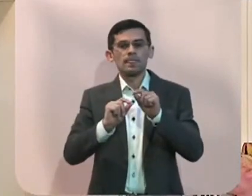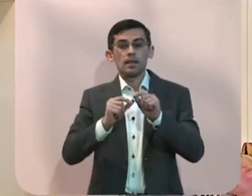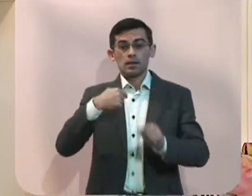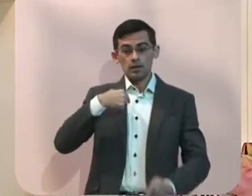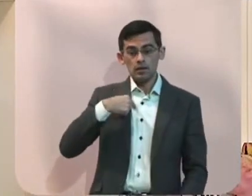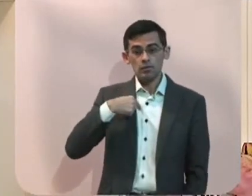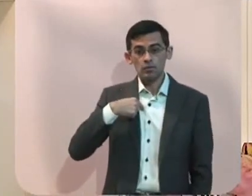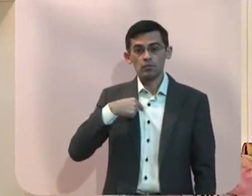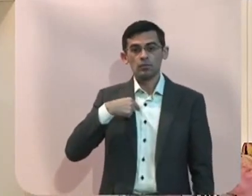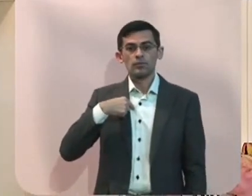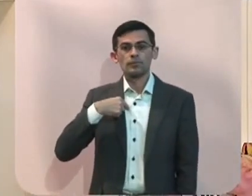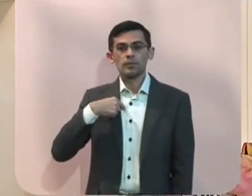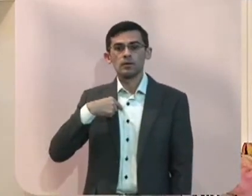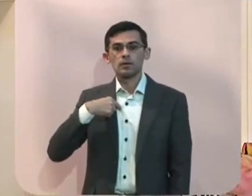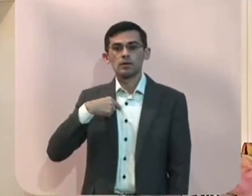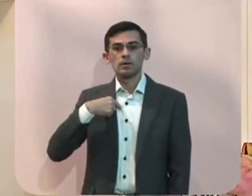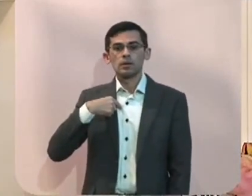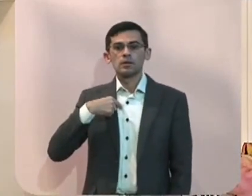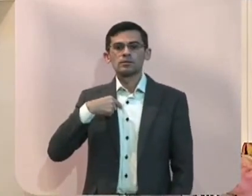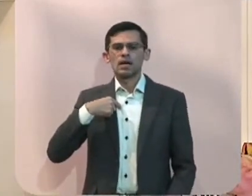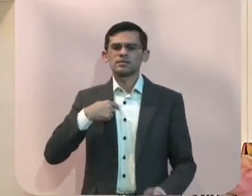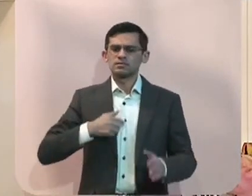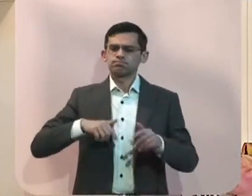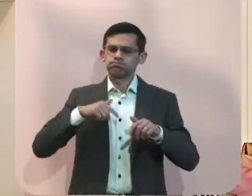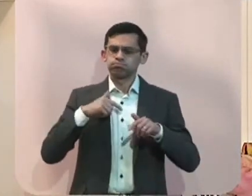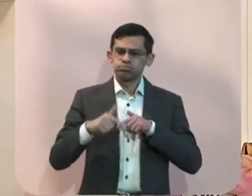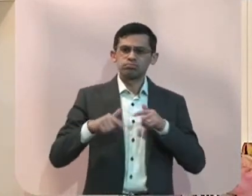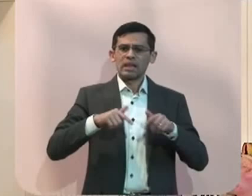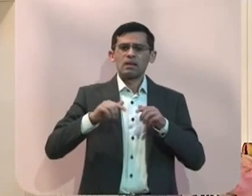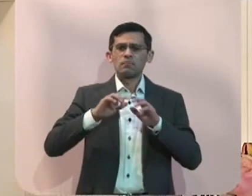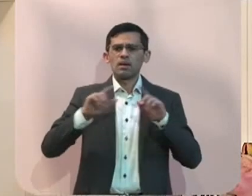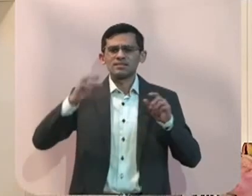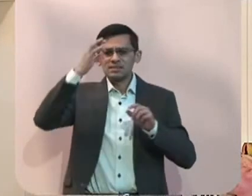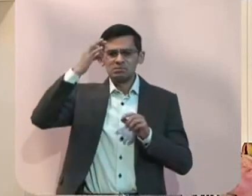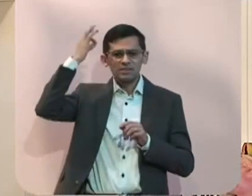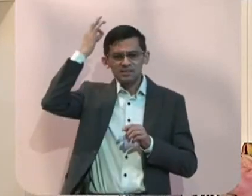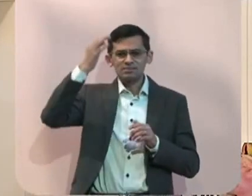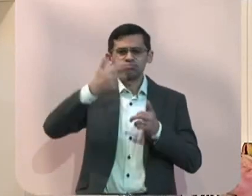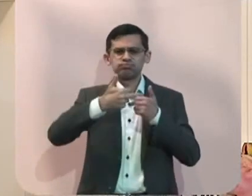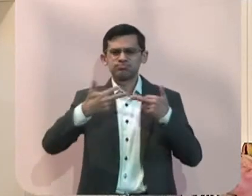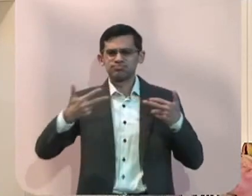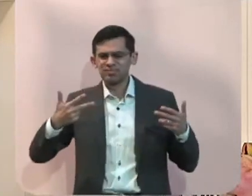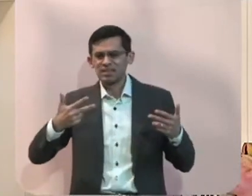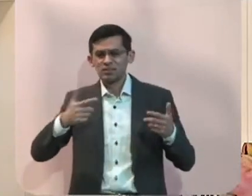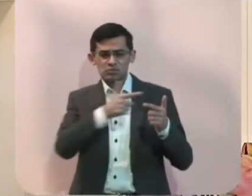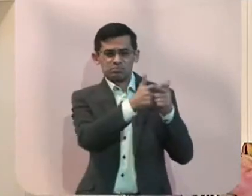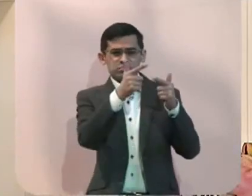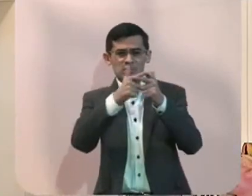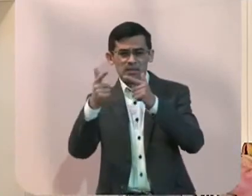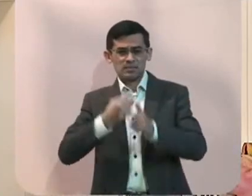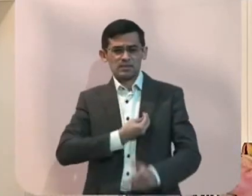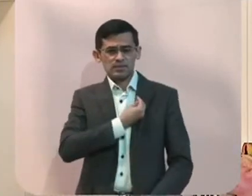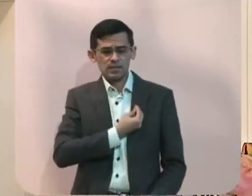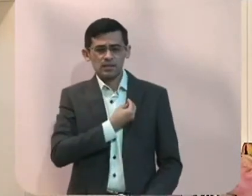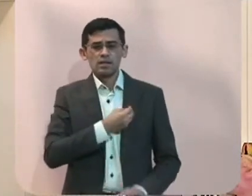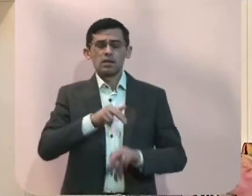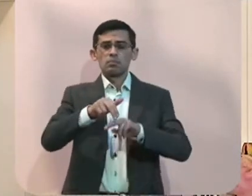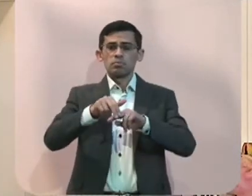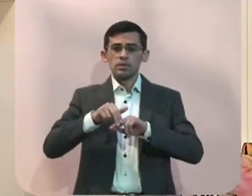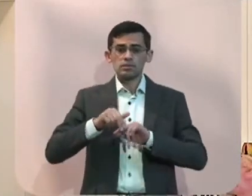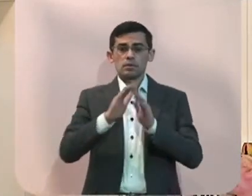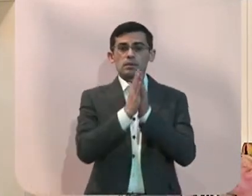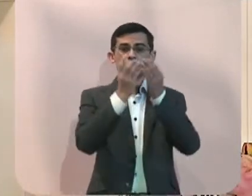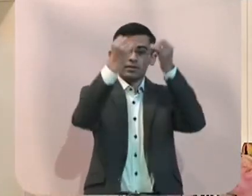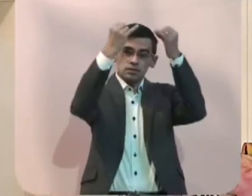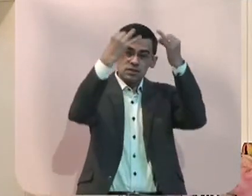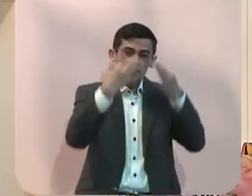eu vou me desgastando espiritualmente nos embates da vida. É por isso que a palavra de